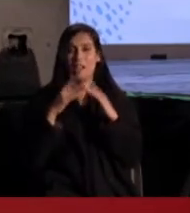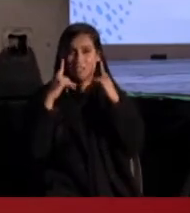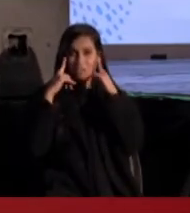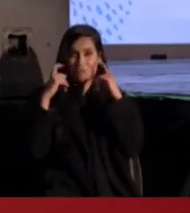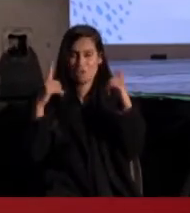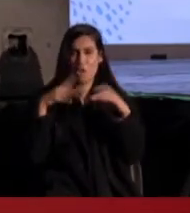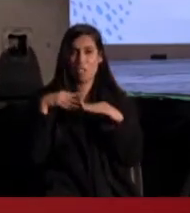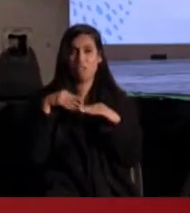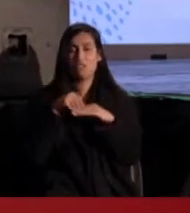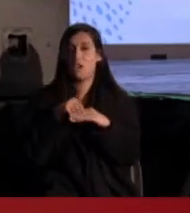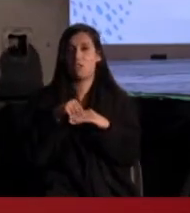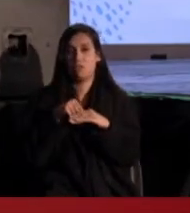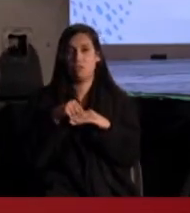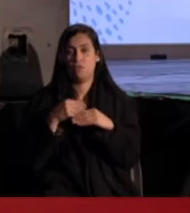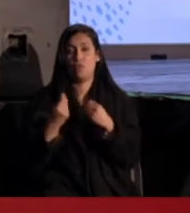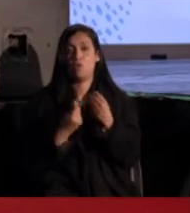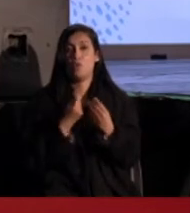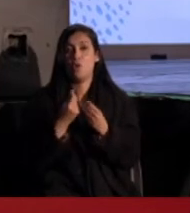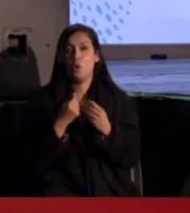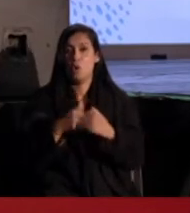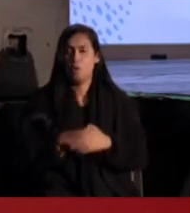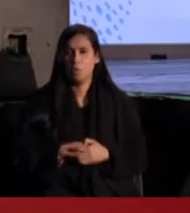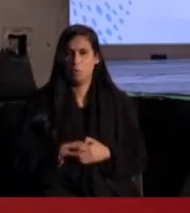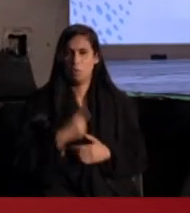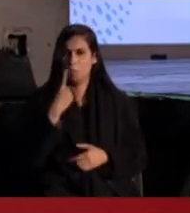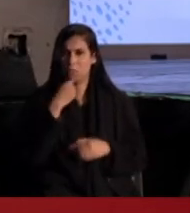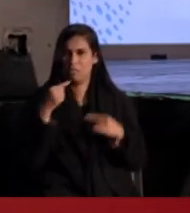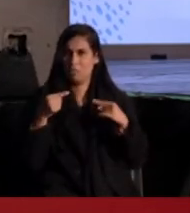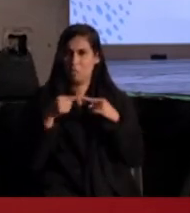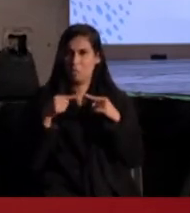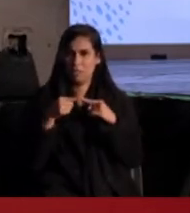entra na composição dessas mutilações?